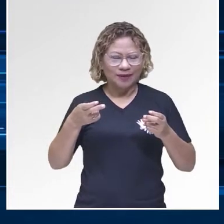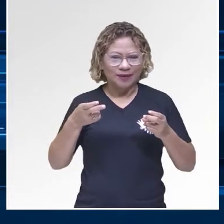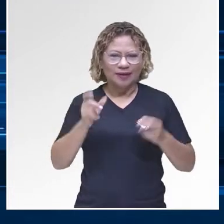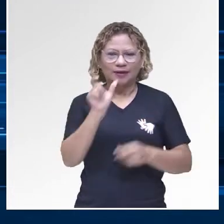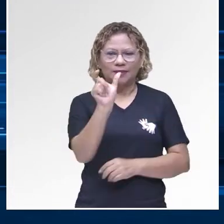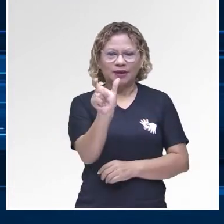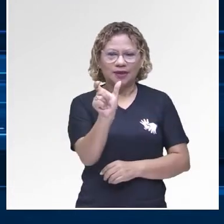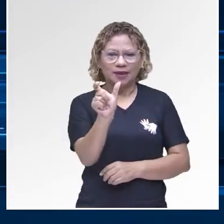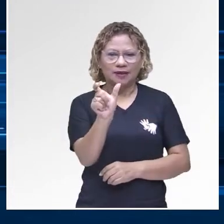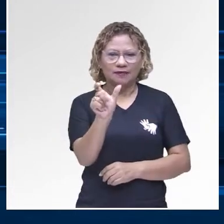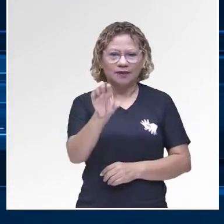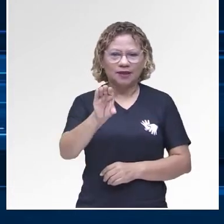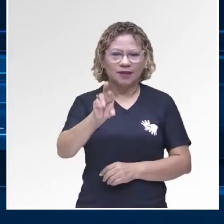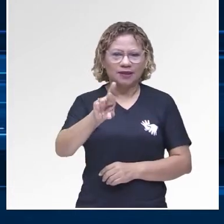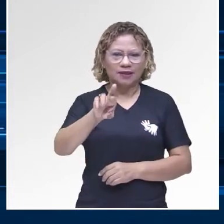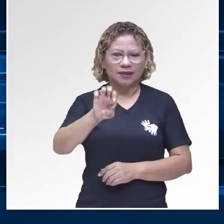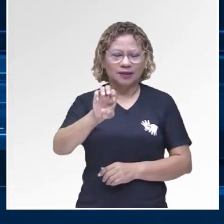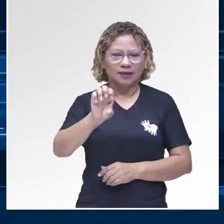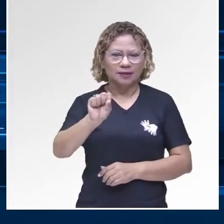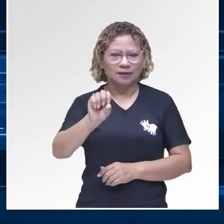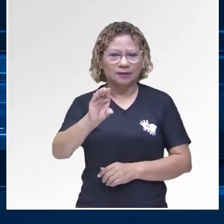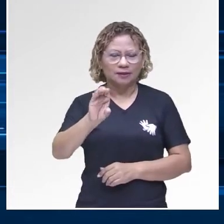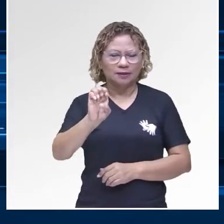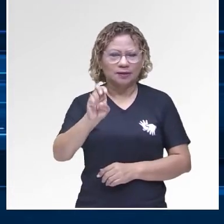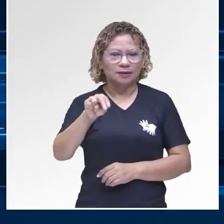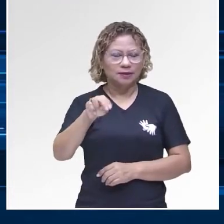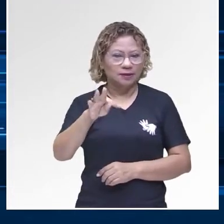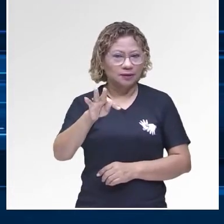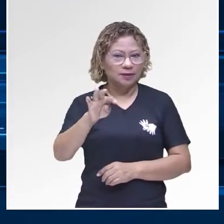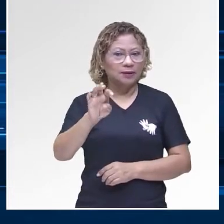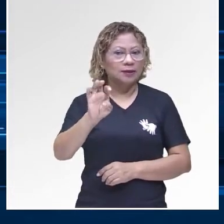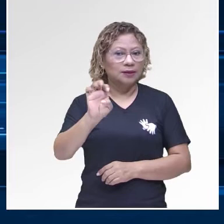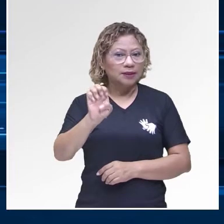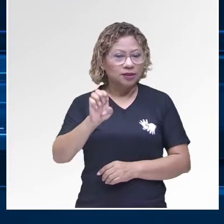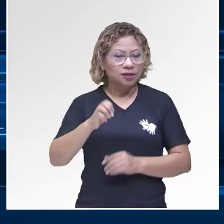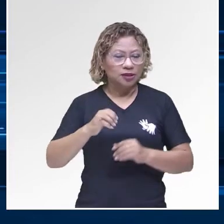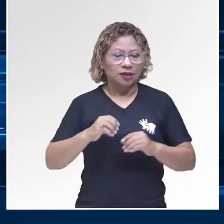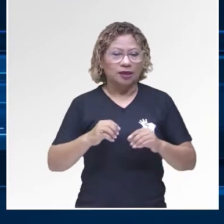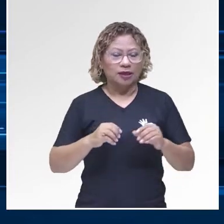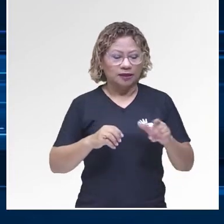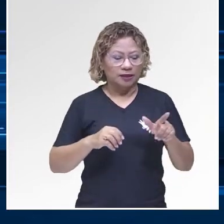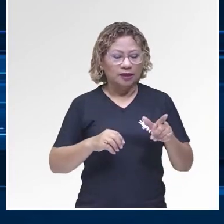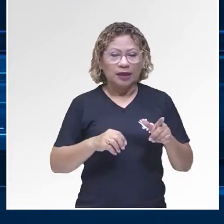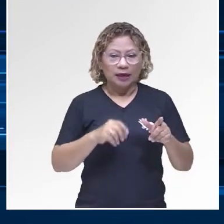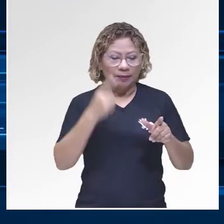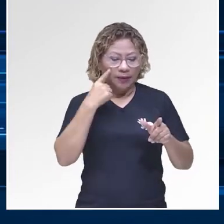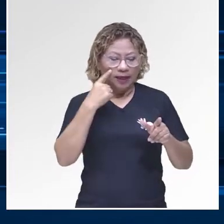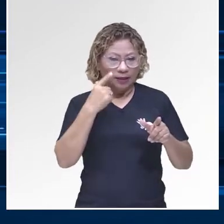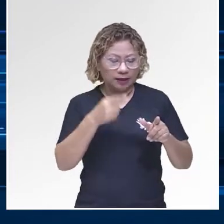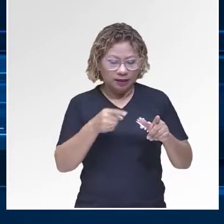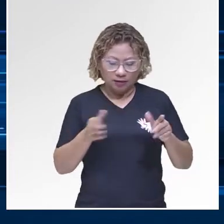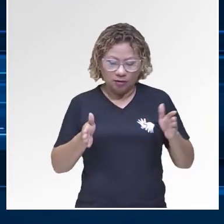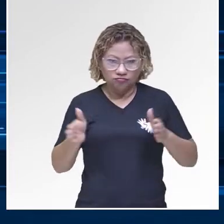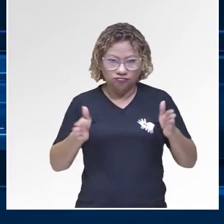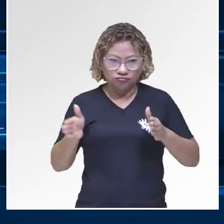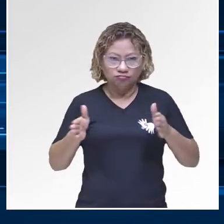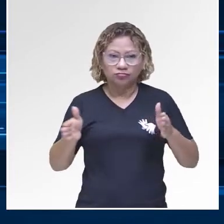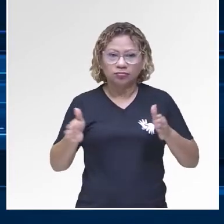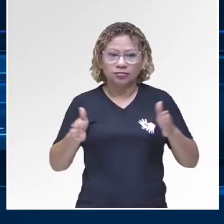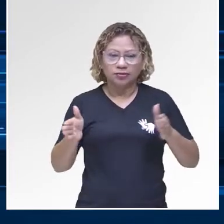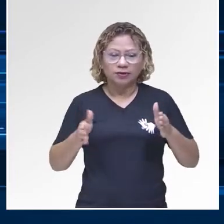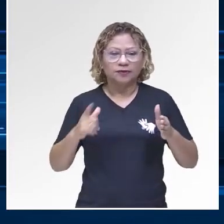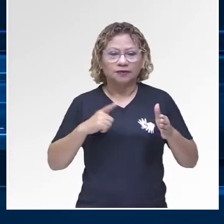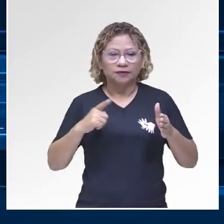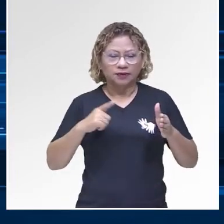ele sobe, ó, de 2 para 5, de 5 para 8, de 8 para 11, de 11 para 14. Ou seja, nós temos